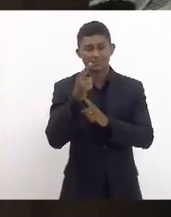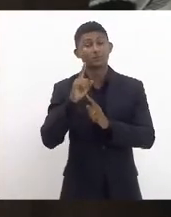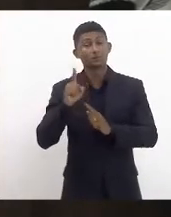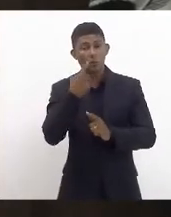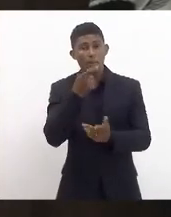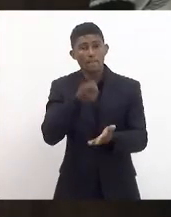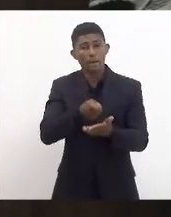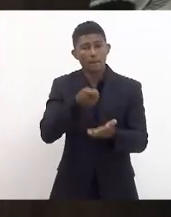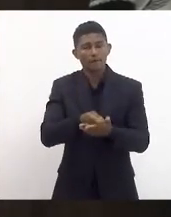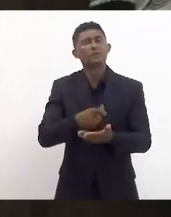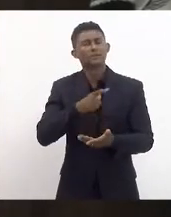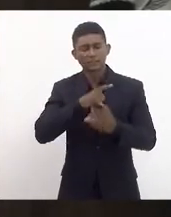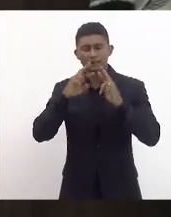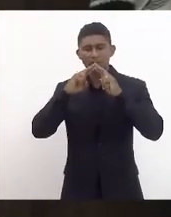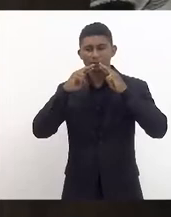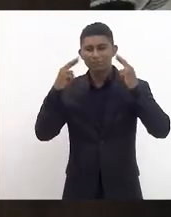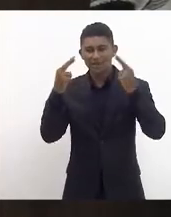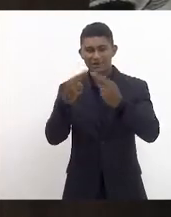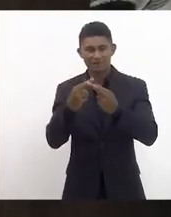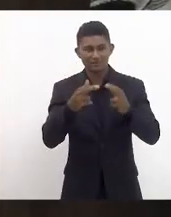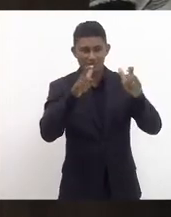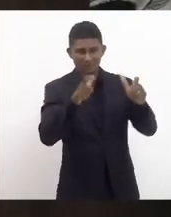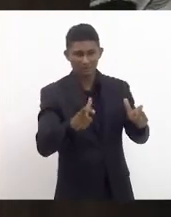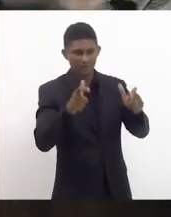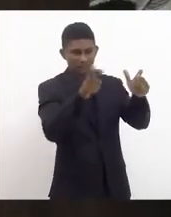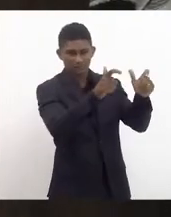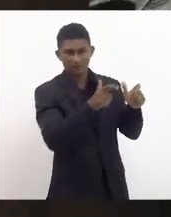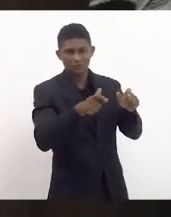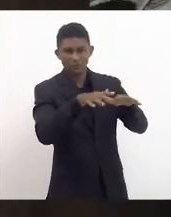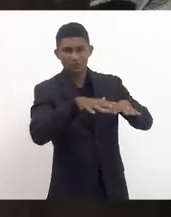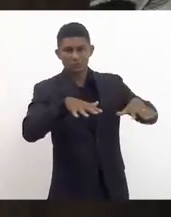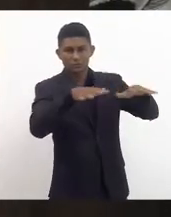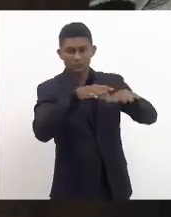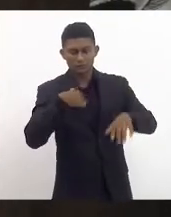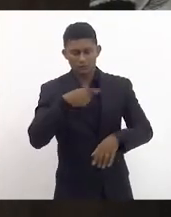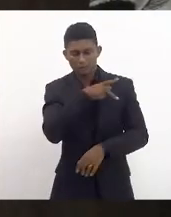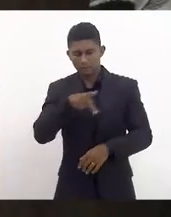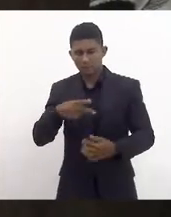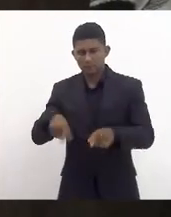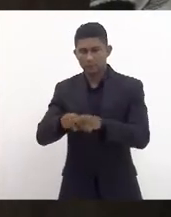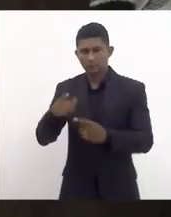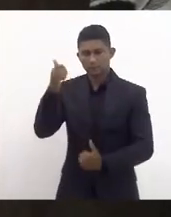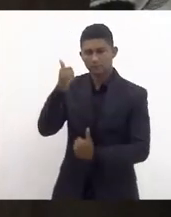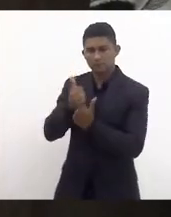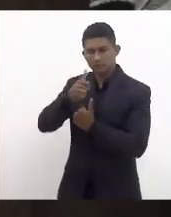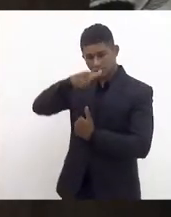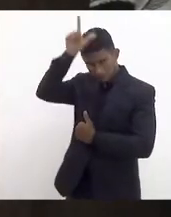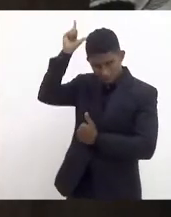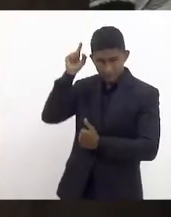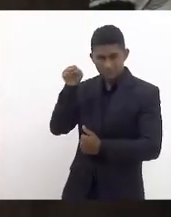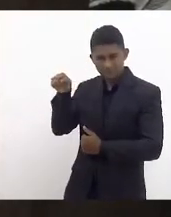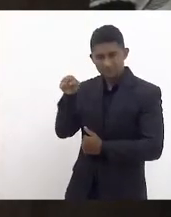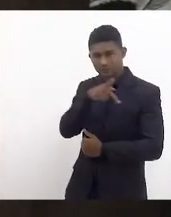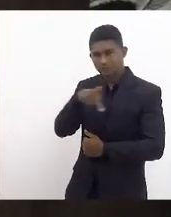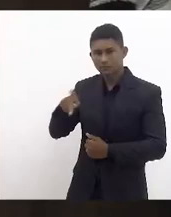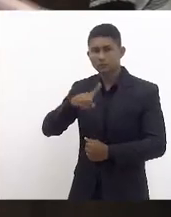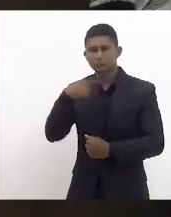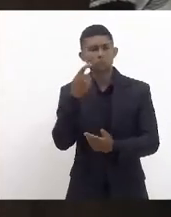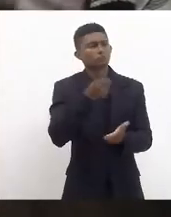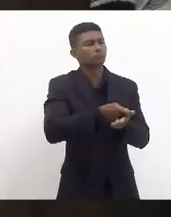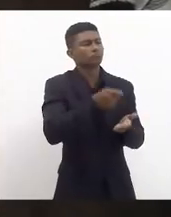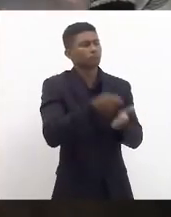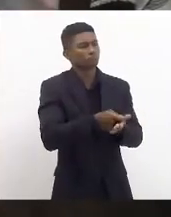última audiência da Comissão da Região Metropolitana, que eu presido com o Luiz Paulo, vice-presidente, e Eliomar, membro, cobrando do Instituto Rio Metrópole que